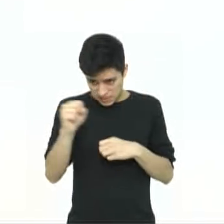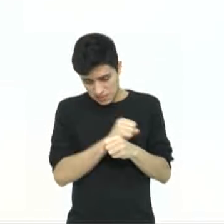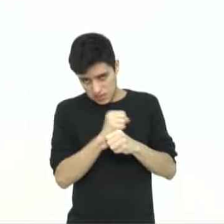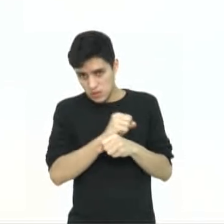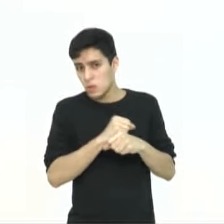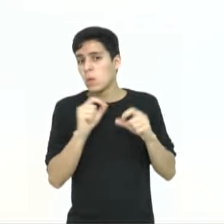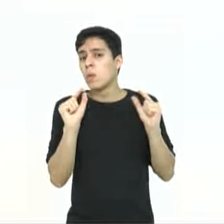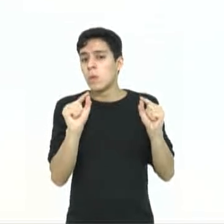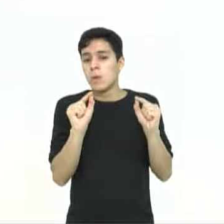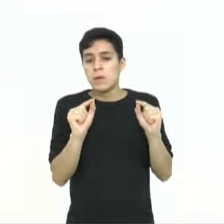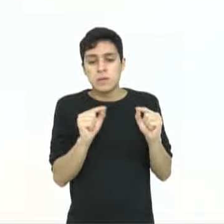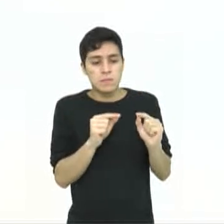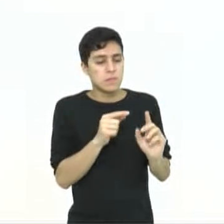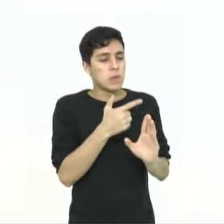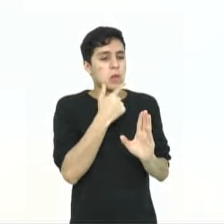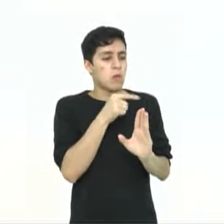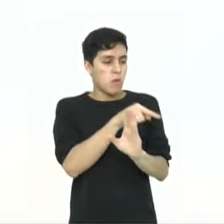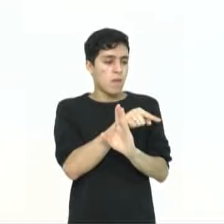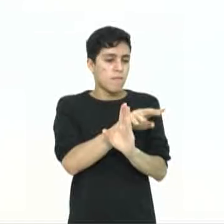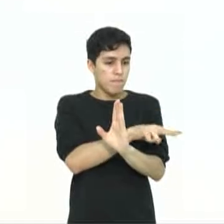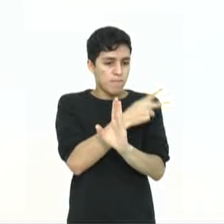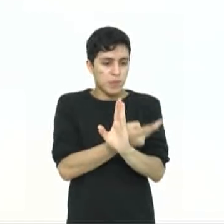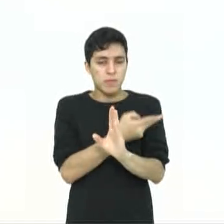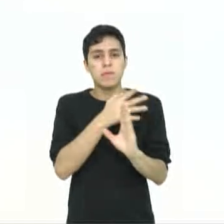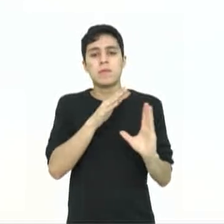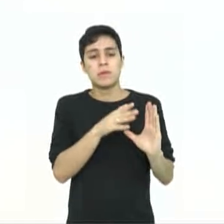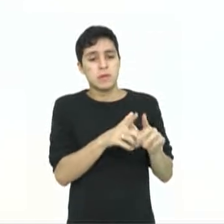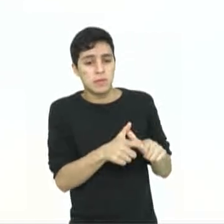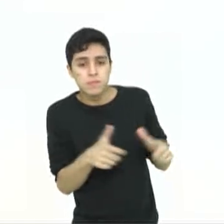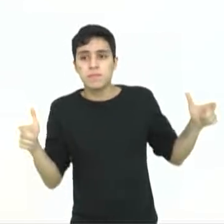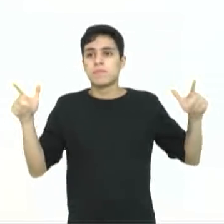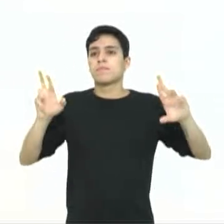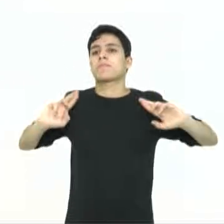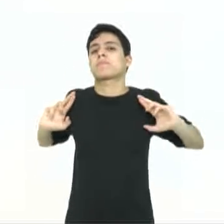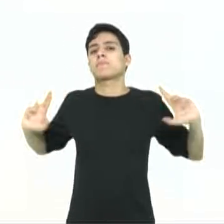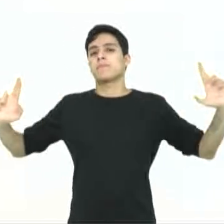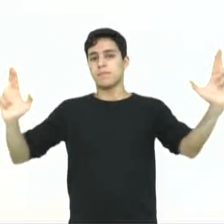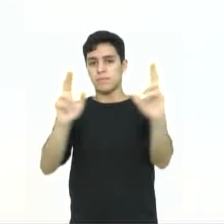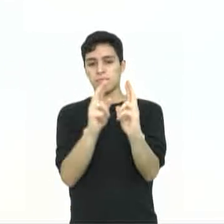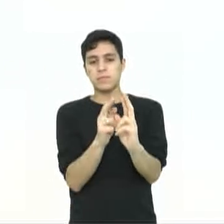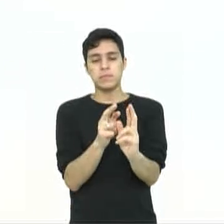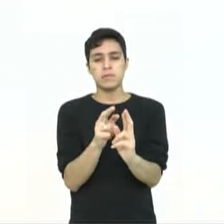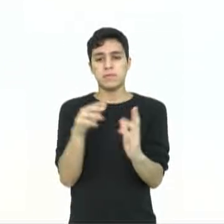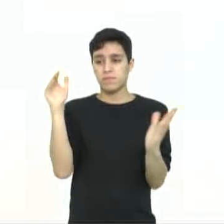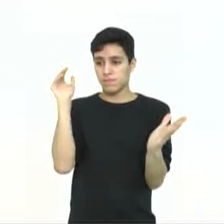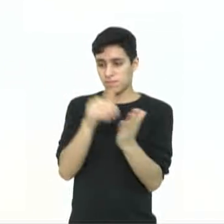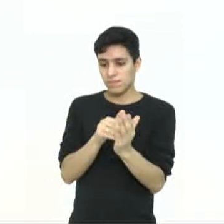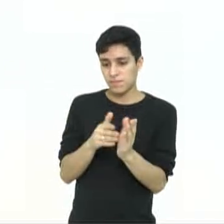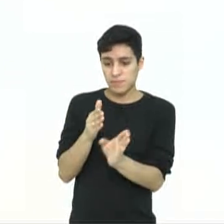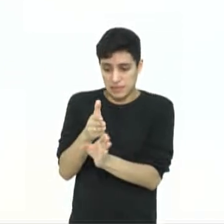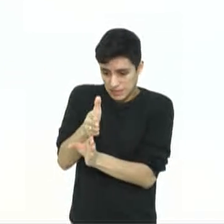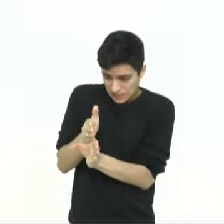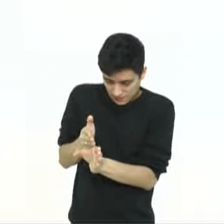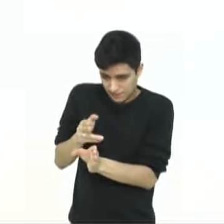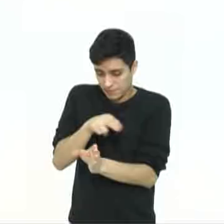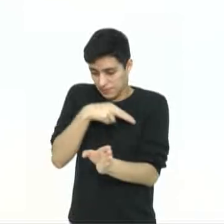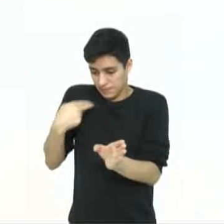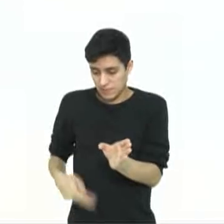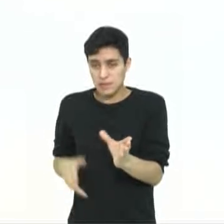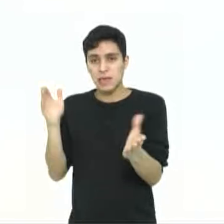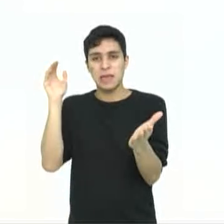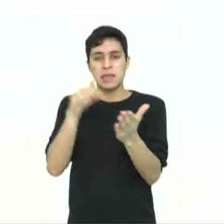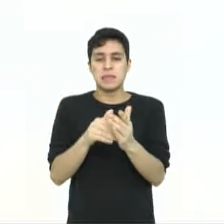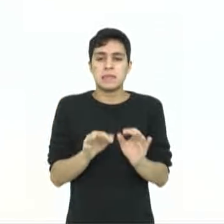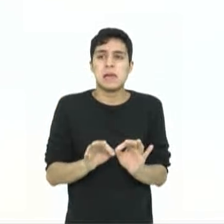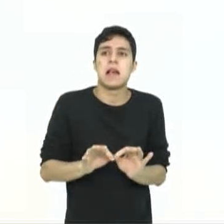com a China. Região da Pérsia, eles dominaram toda, que seria hoje Iraque, Irã. Né, a Mesopotâmia